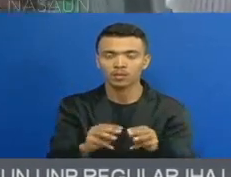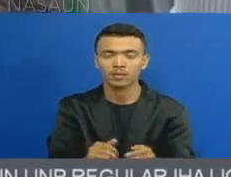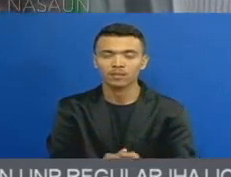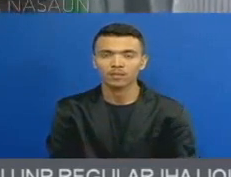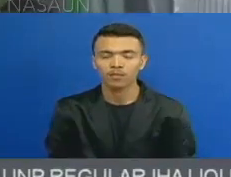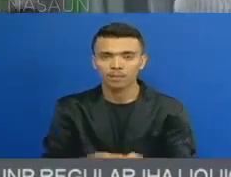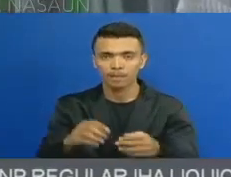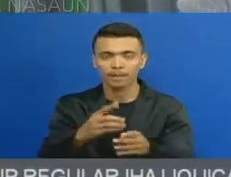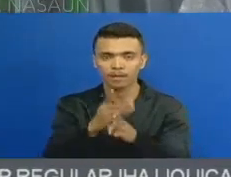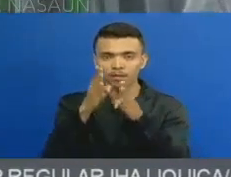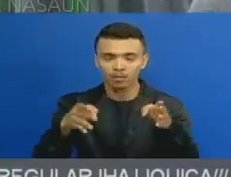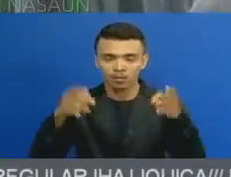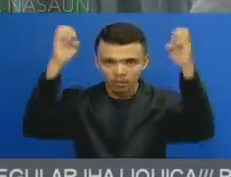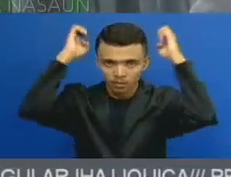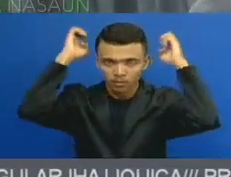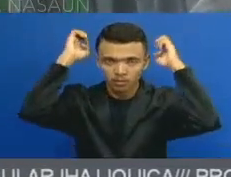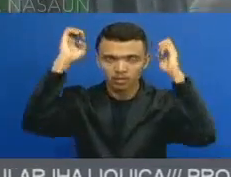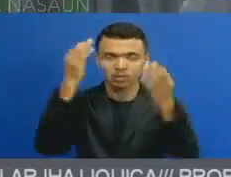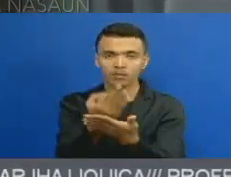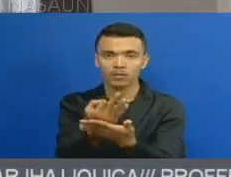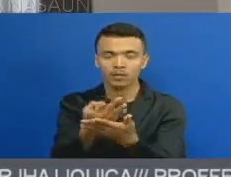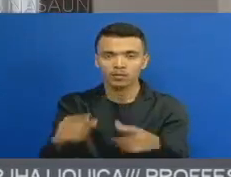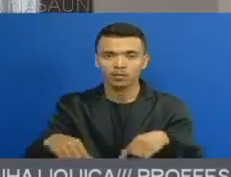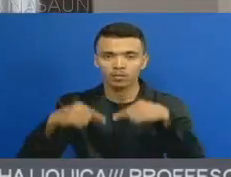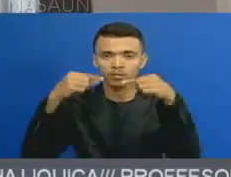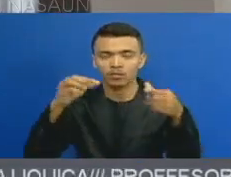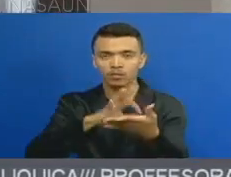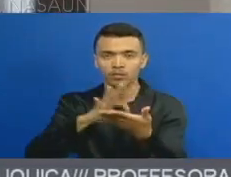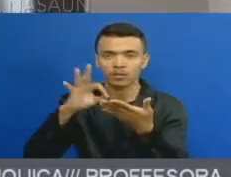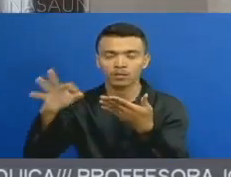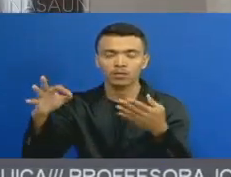Municipal de Educação e Finanças, pode formação ba